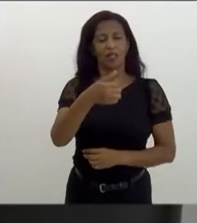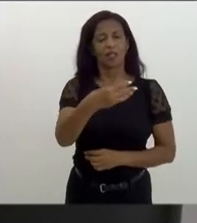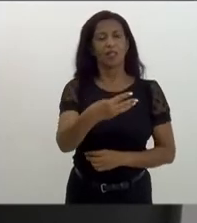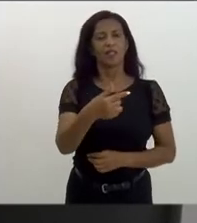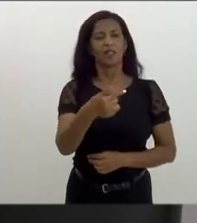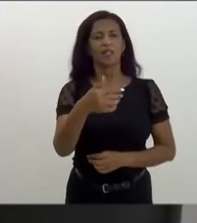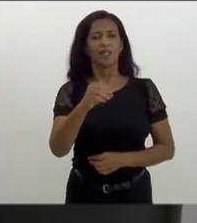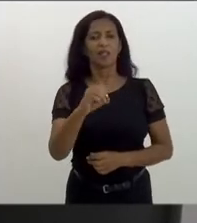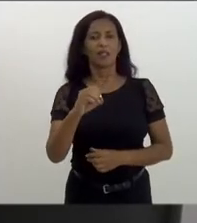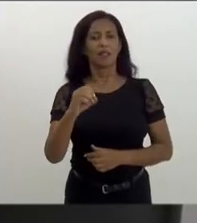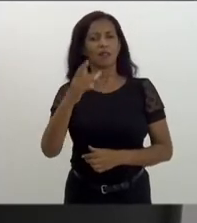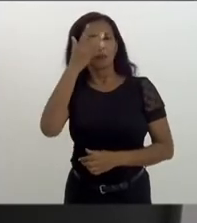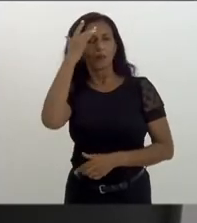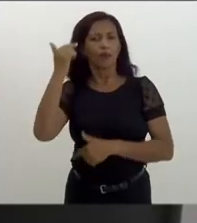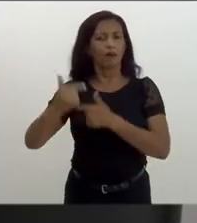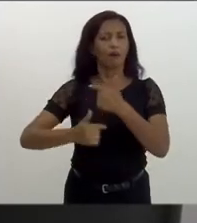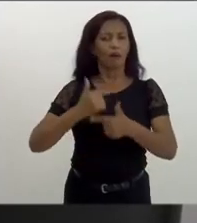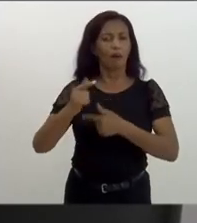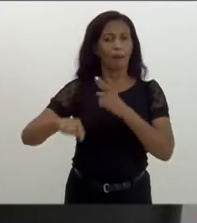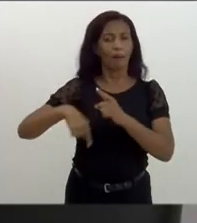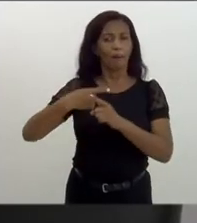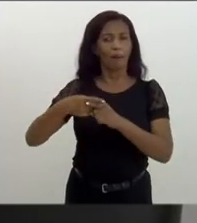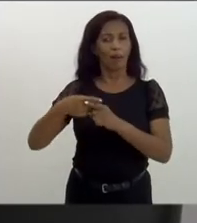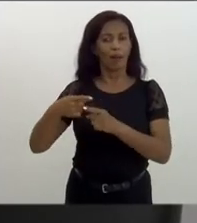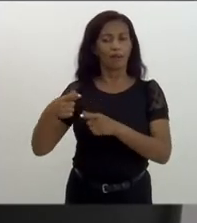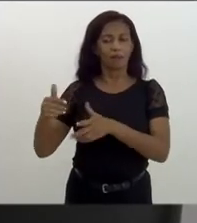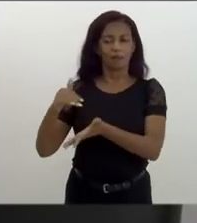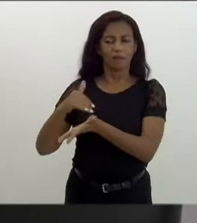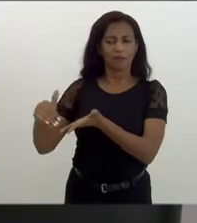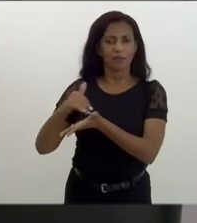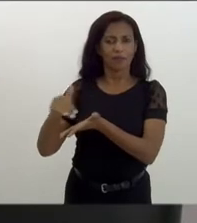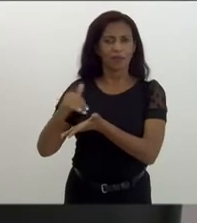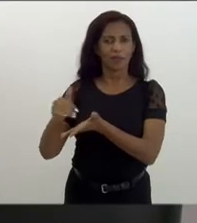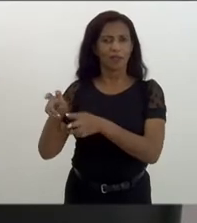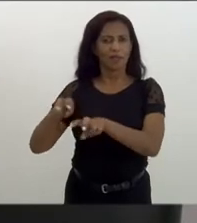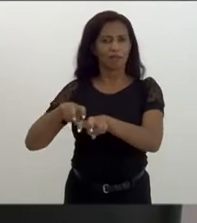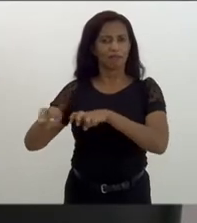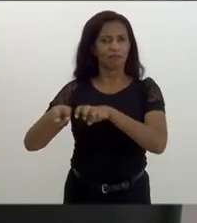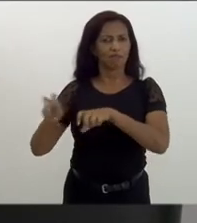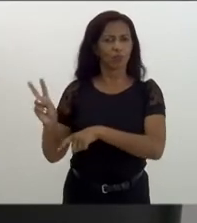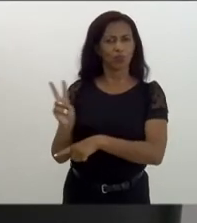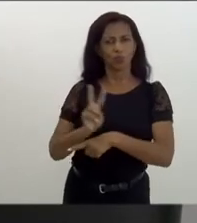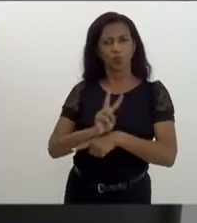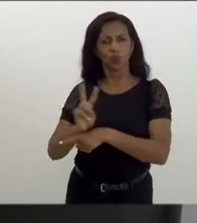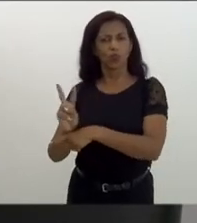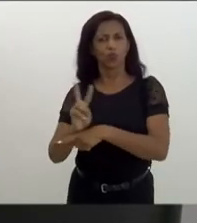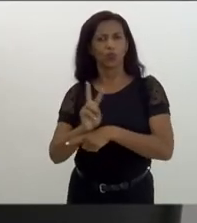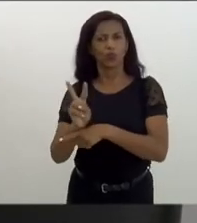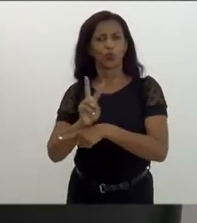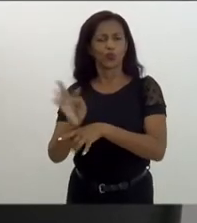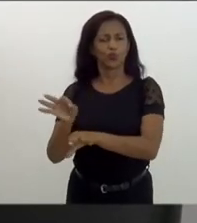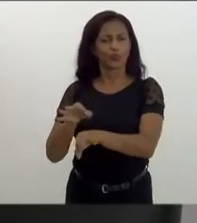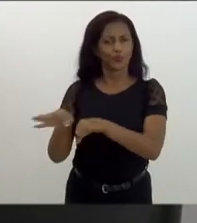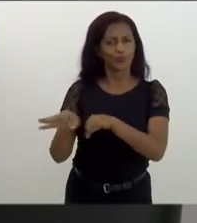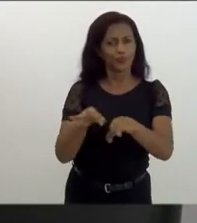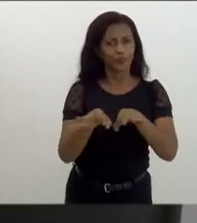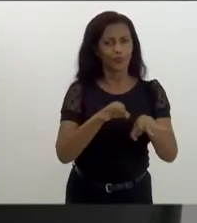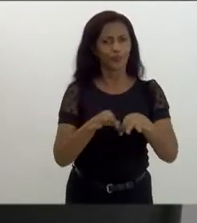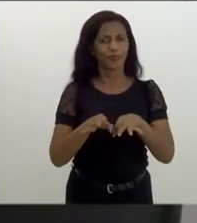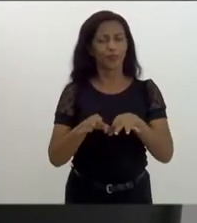despeito de existir ainda uma Secretaria de transportes encarregada de supervisão e planejamento